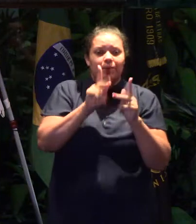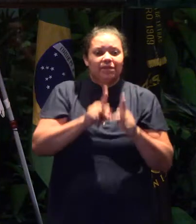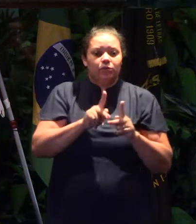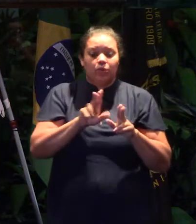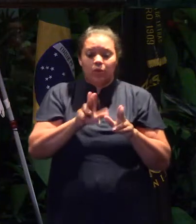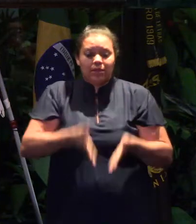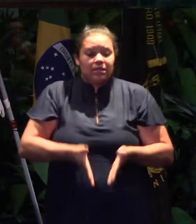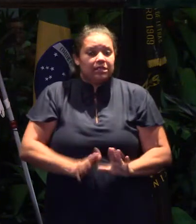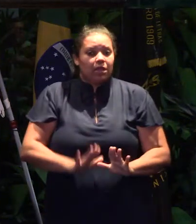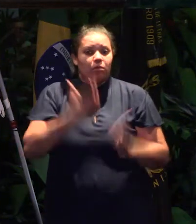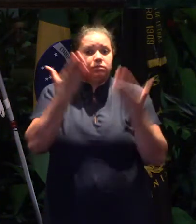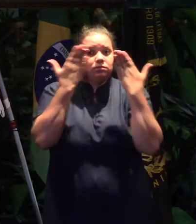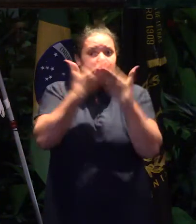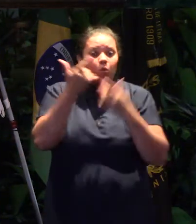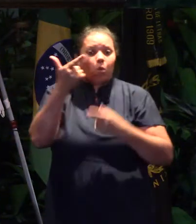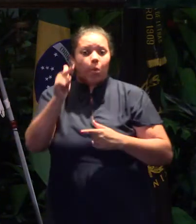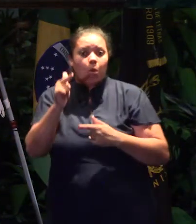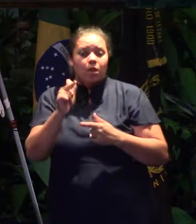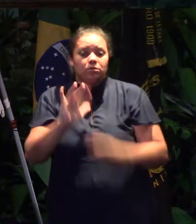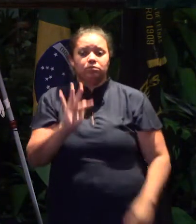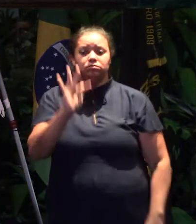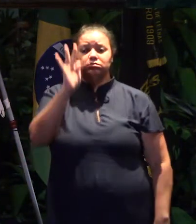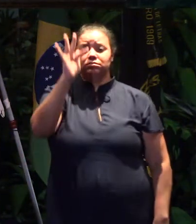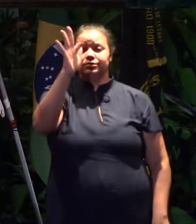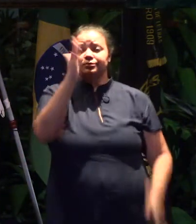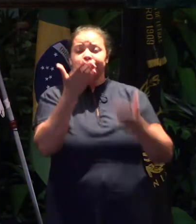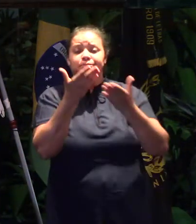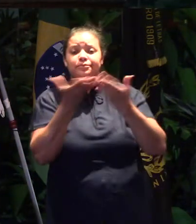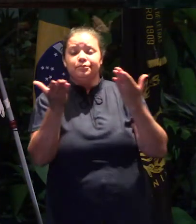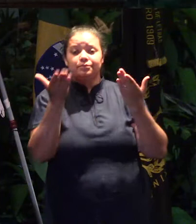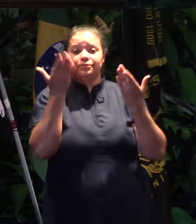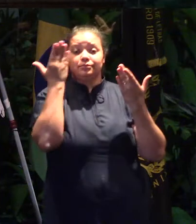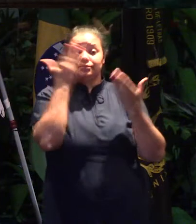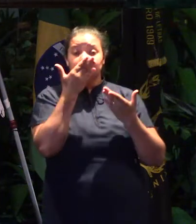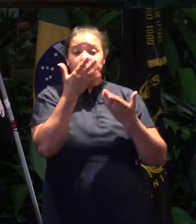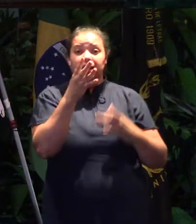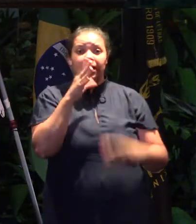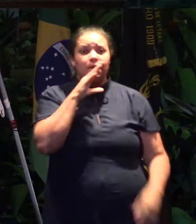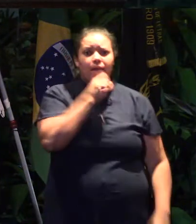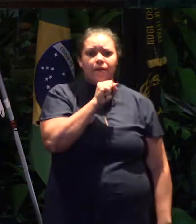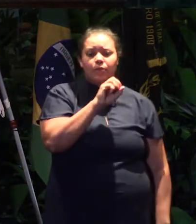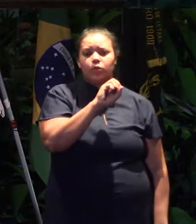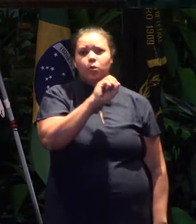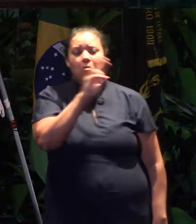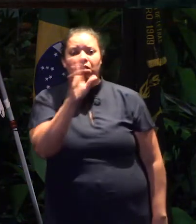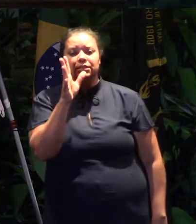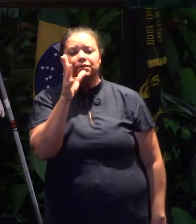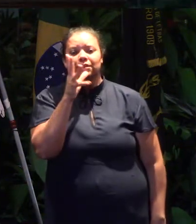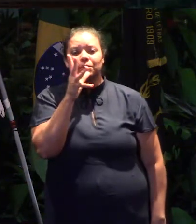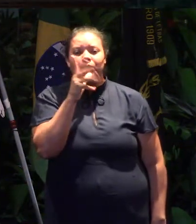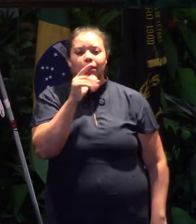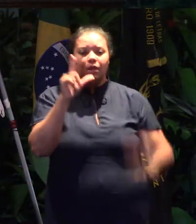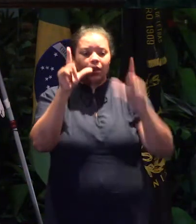perderam a visão em diferentes fases da vida, né, algumas de maneira lenta, outras de uma forma mais abrupta, aos